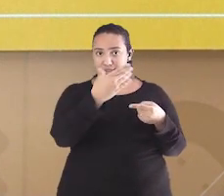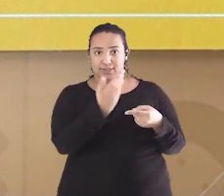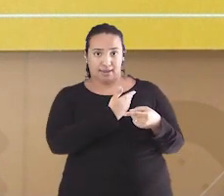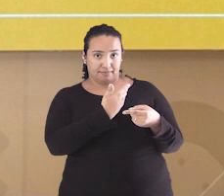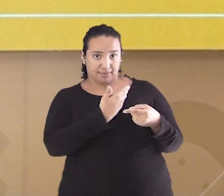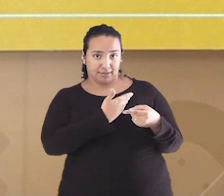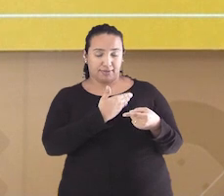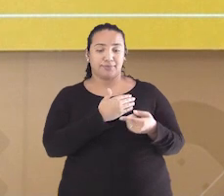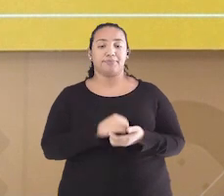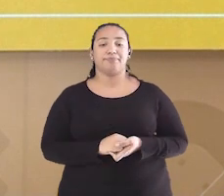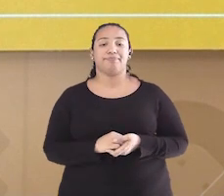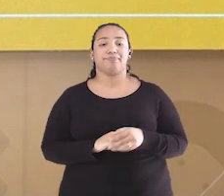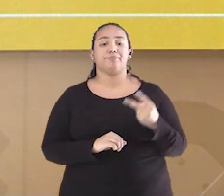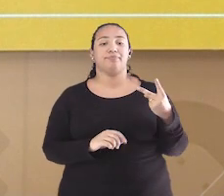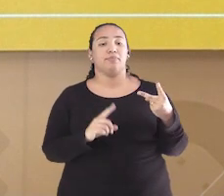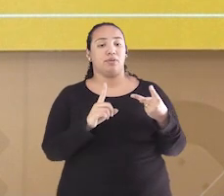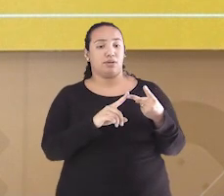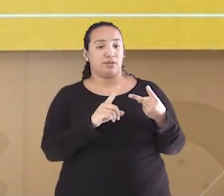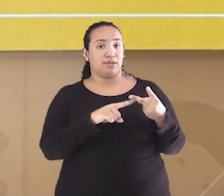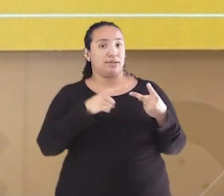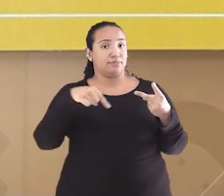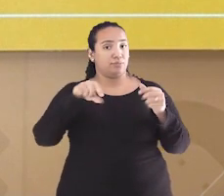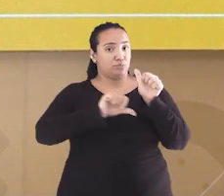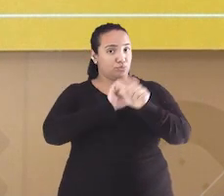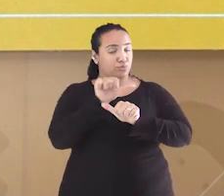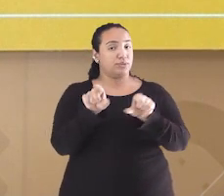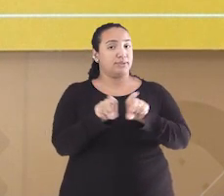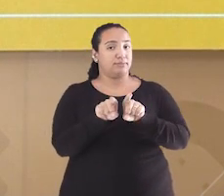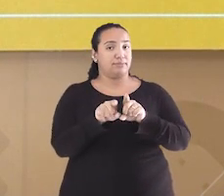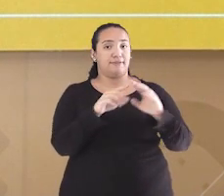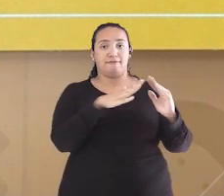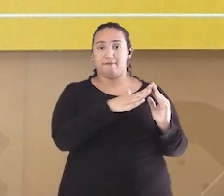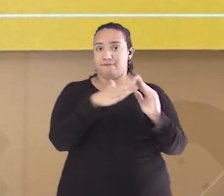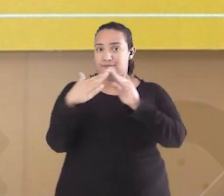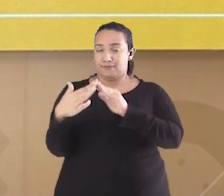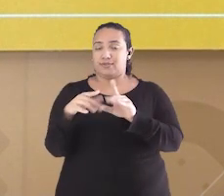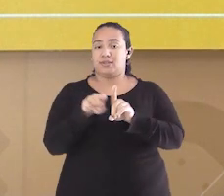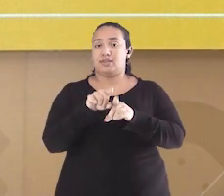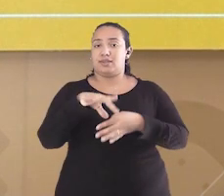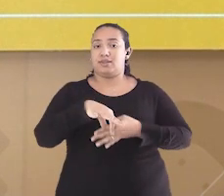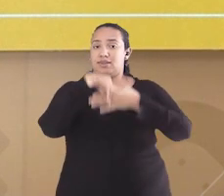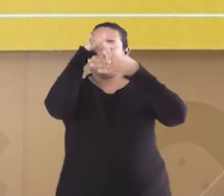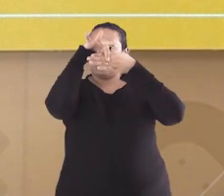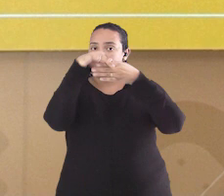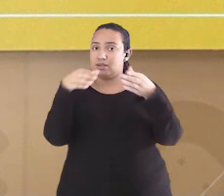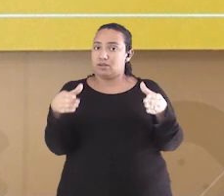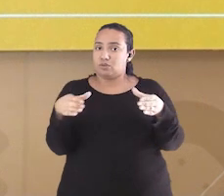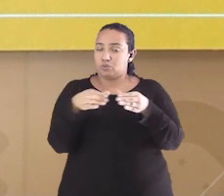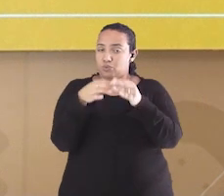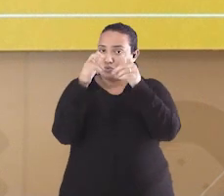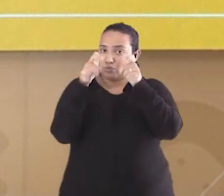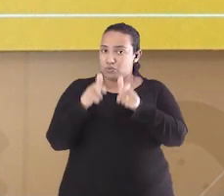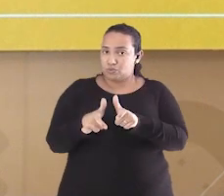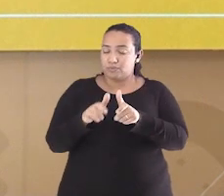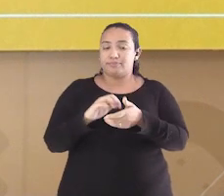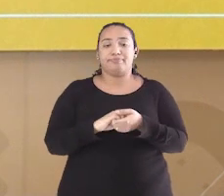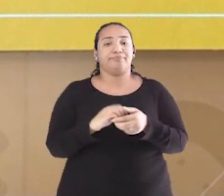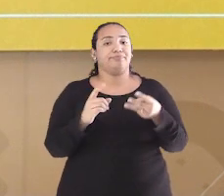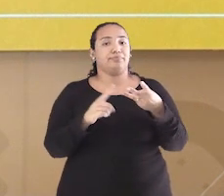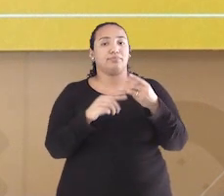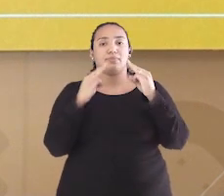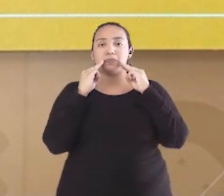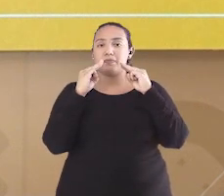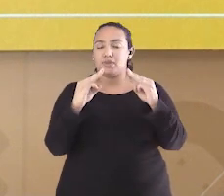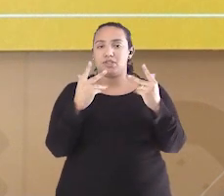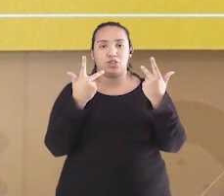o amigo. Os receptores também mudam, vizinhos e a liderança comunitária. A mensagem